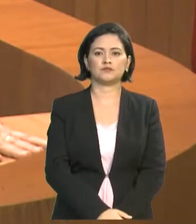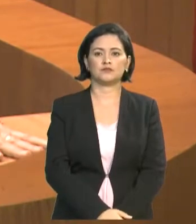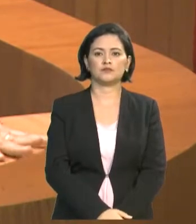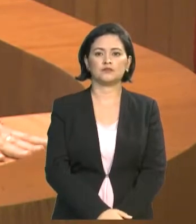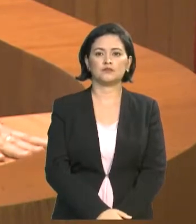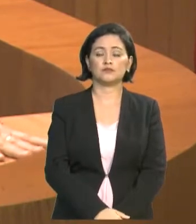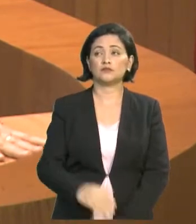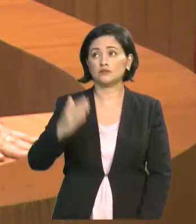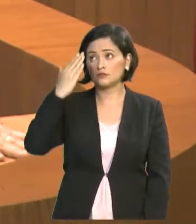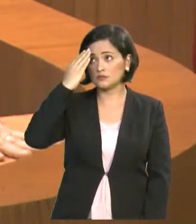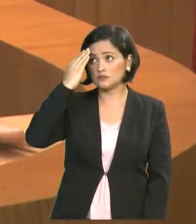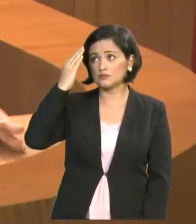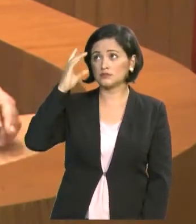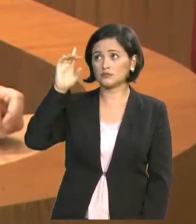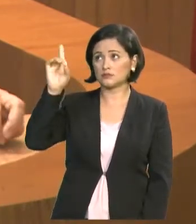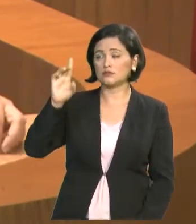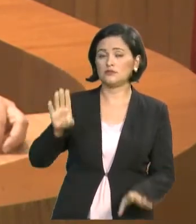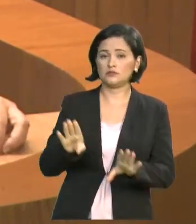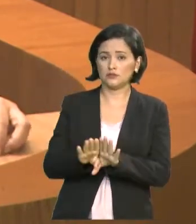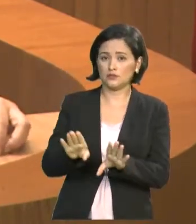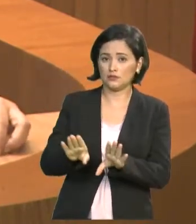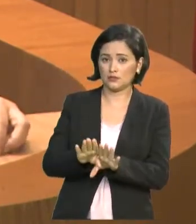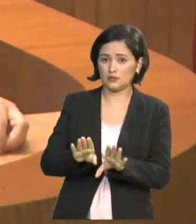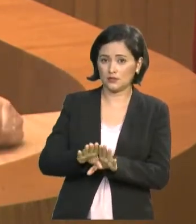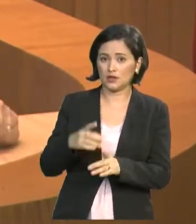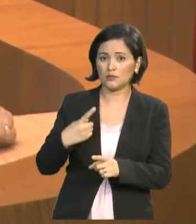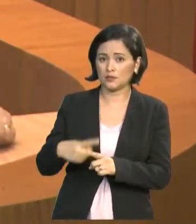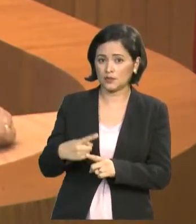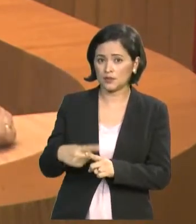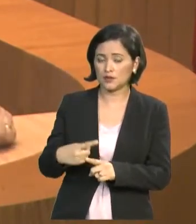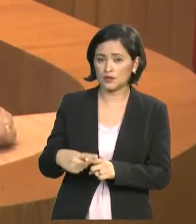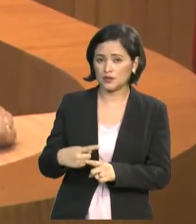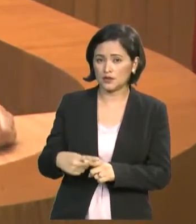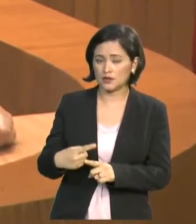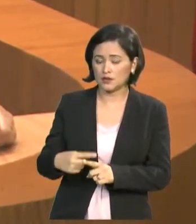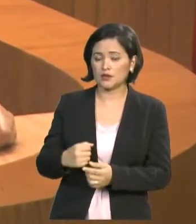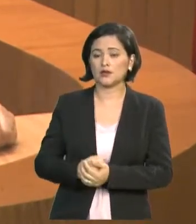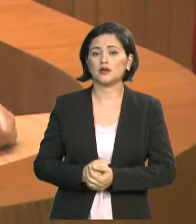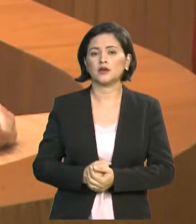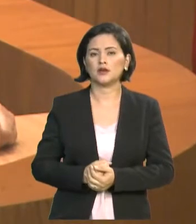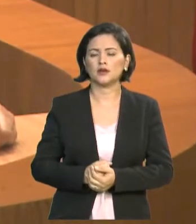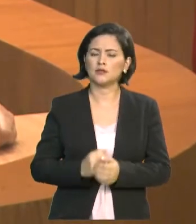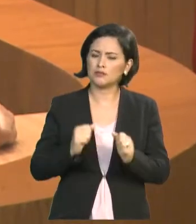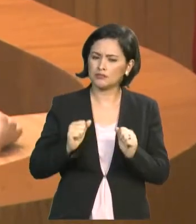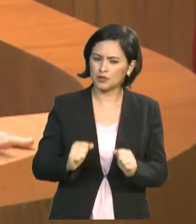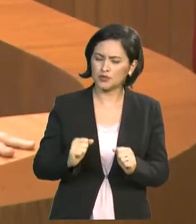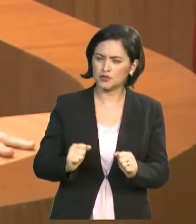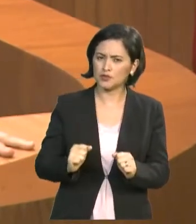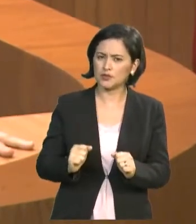Agradeço também a oportunidade desse tempo de uso do bloco